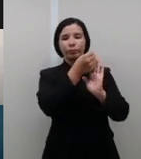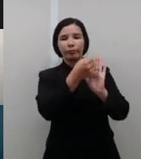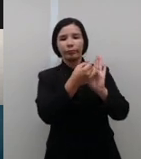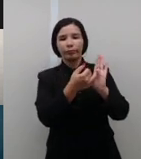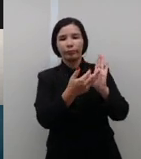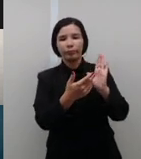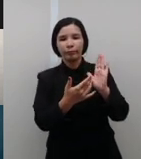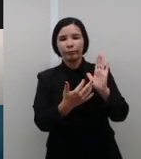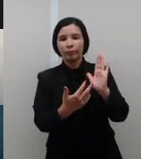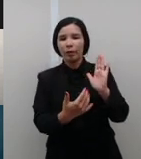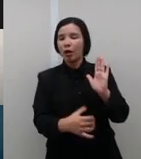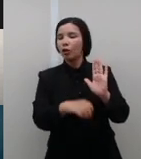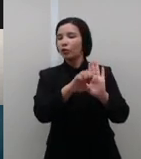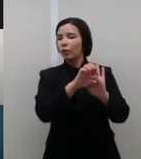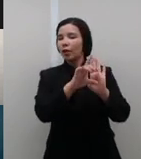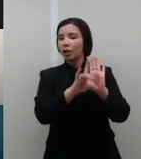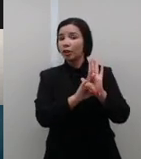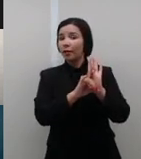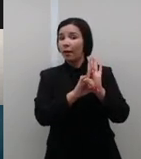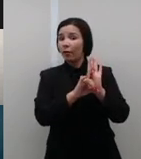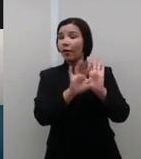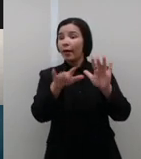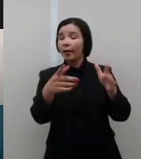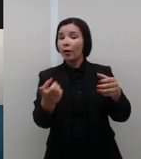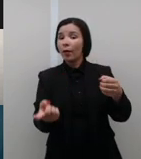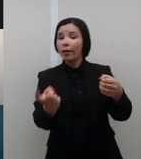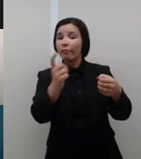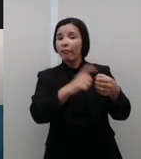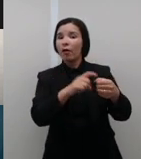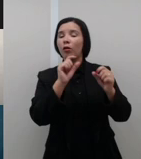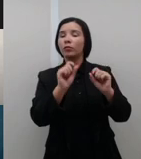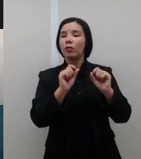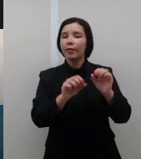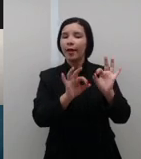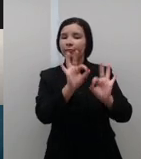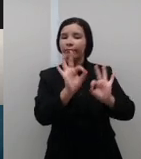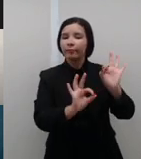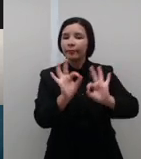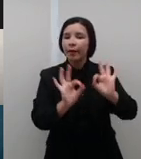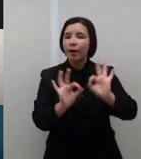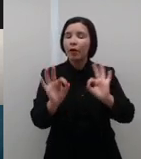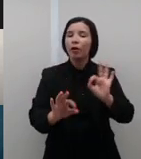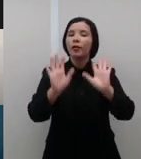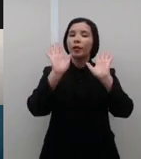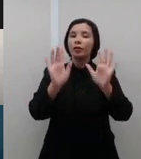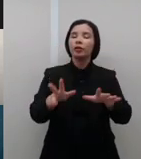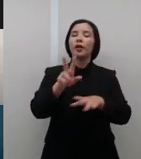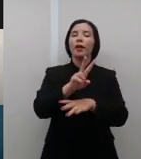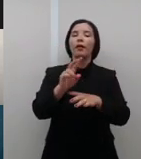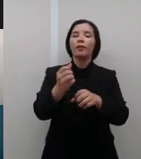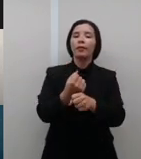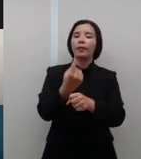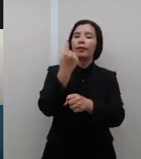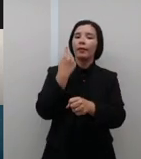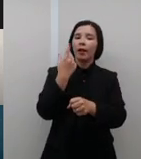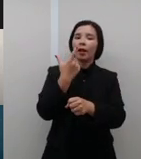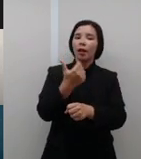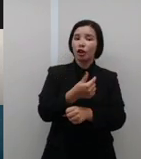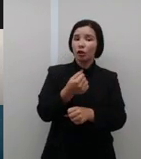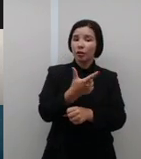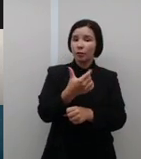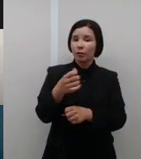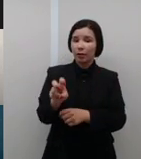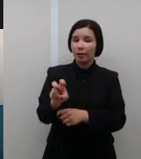e ele então restabelece, no caso, a ordem que era para ser a de 2015, e não que o edital 001